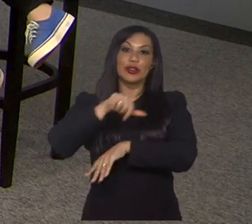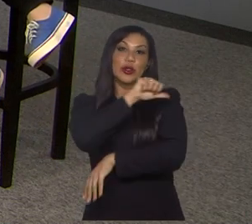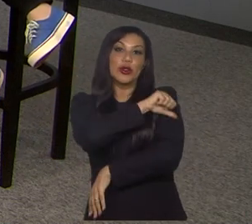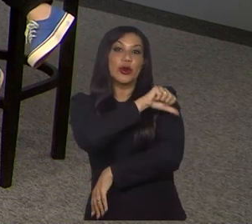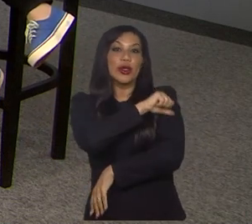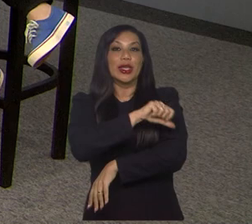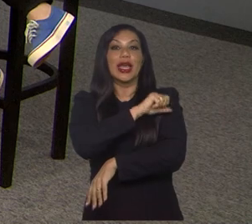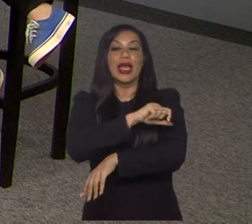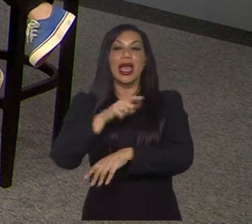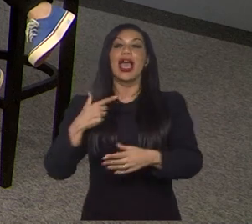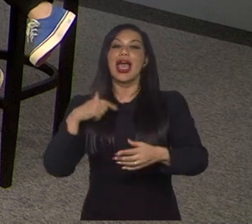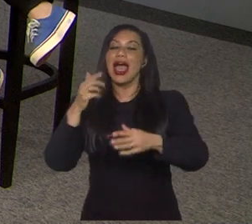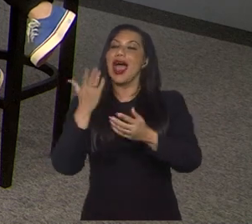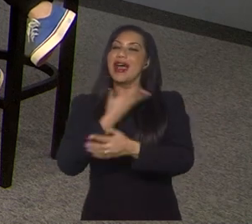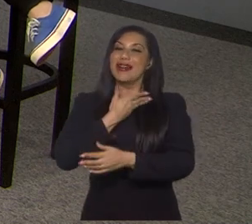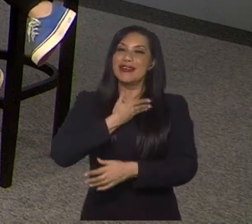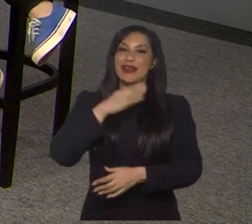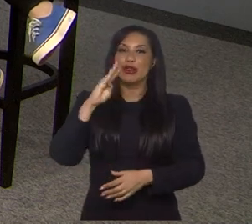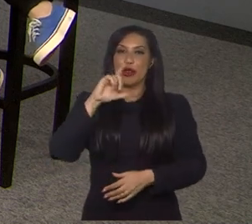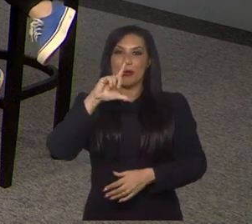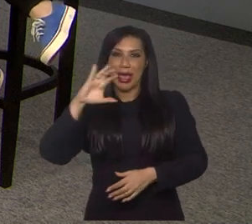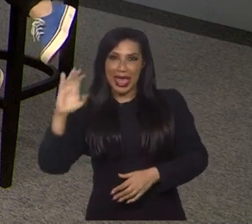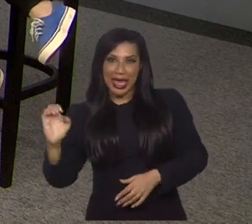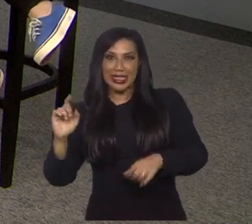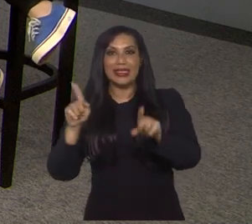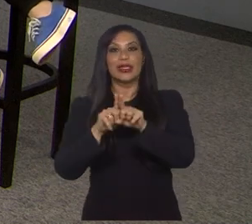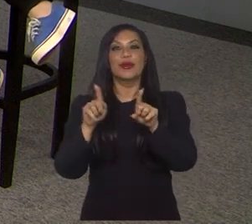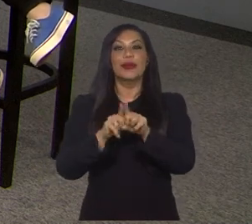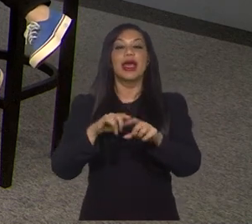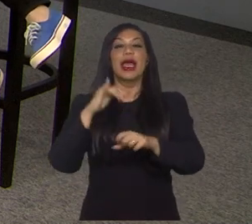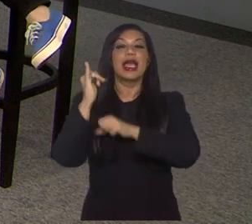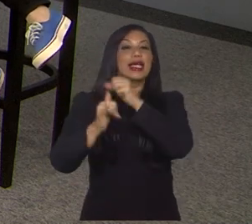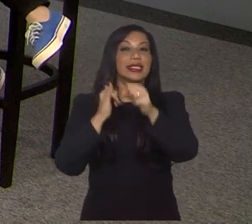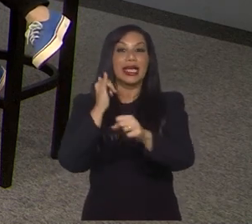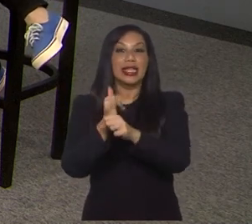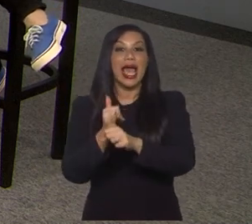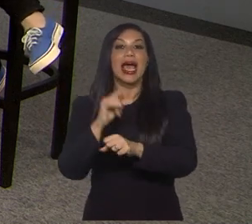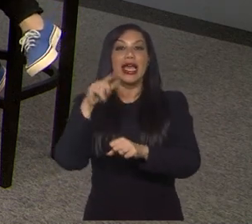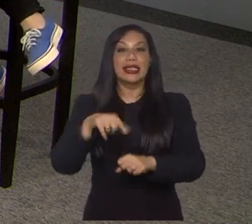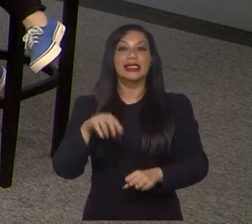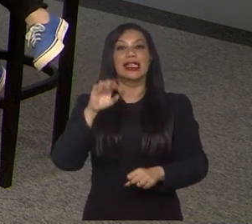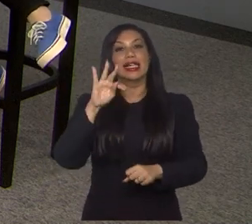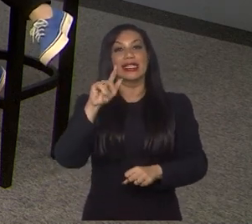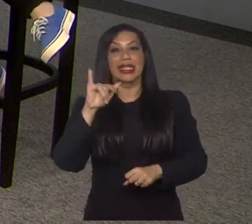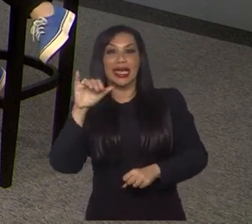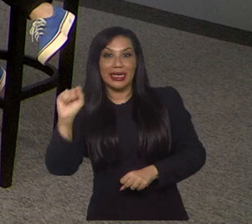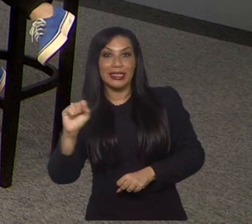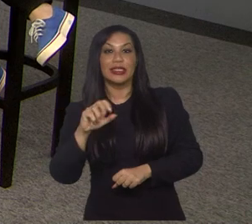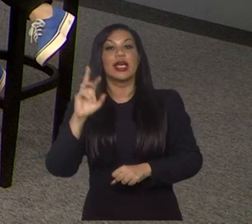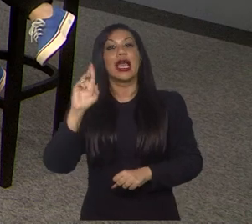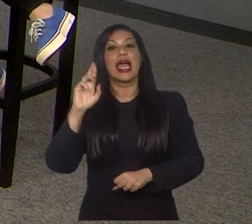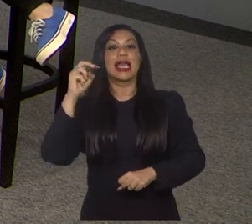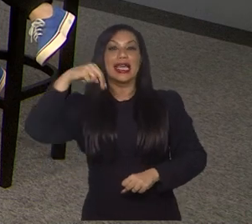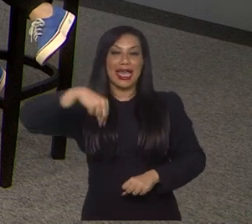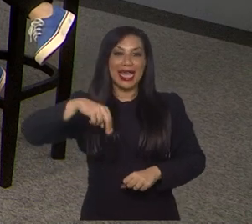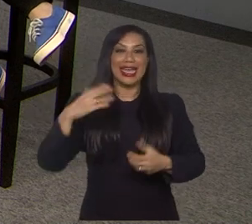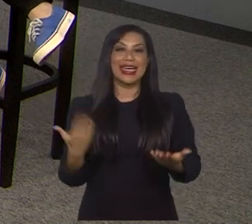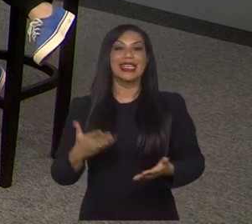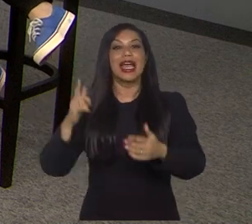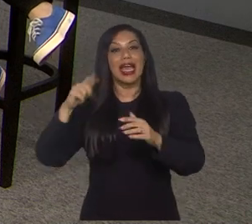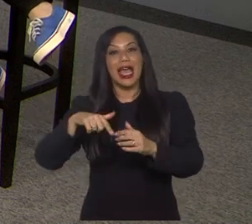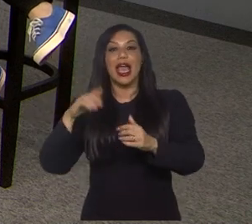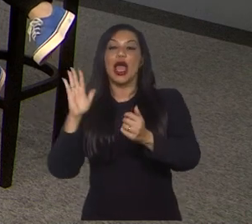Rio de Janeiro, da nossa super parceira Belle Soares. E online temos Thaís Viviane, direto do Rio Grande do Norte, ela